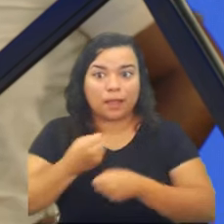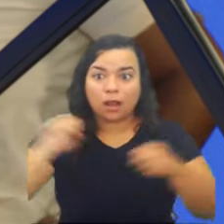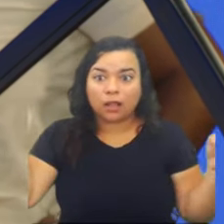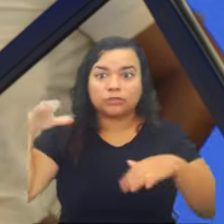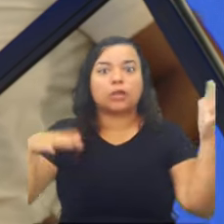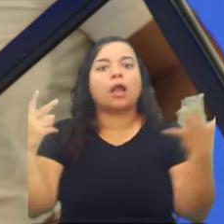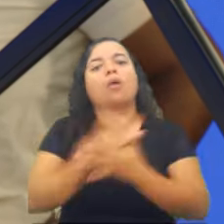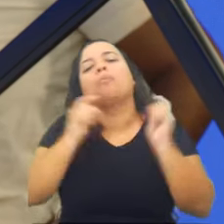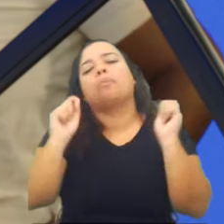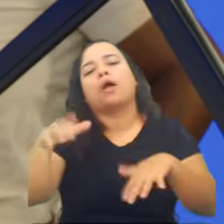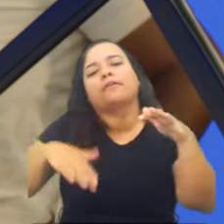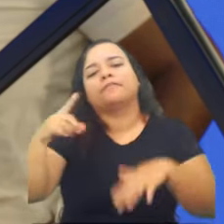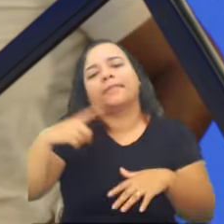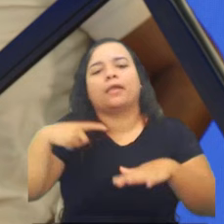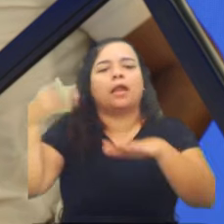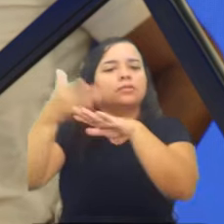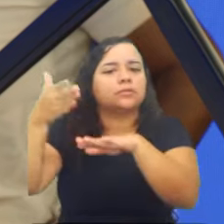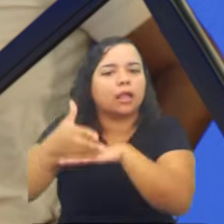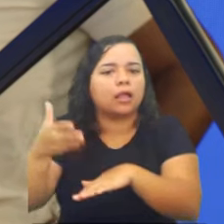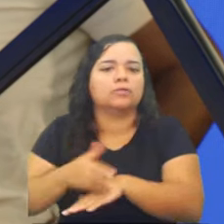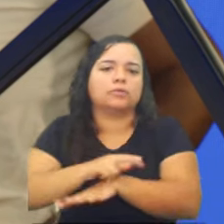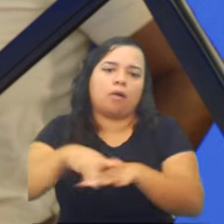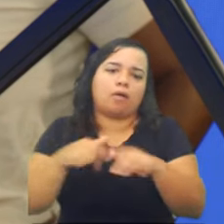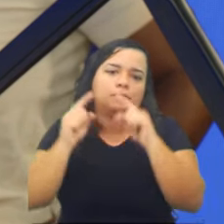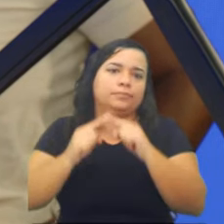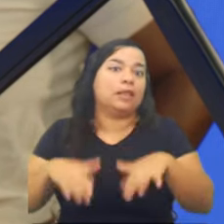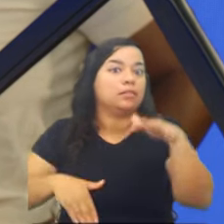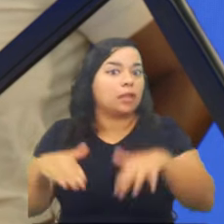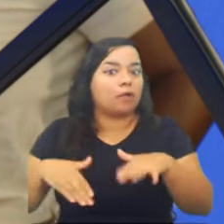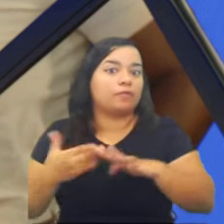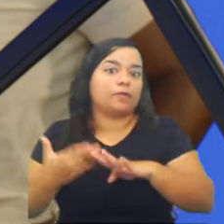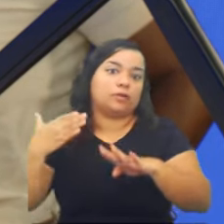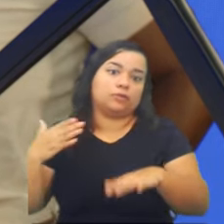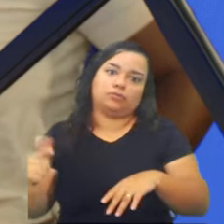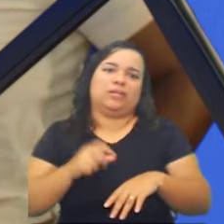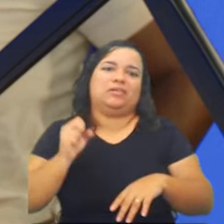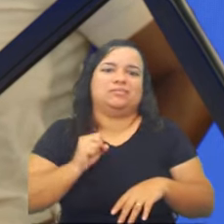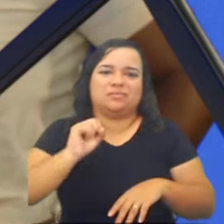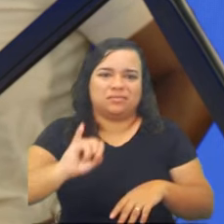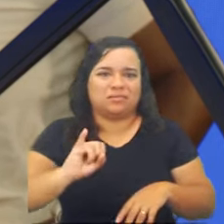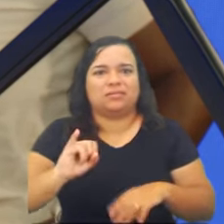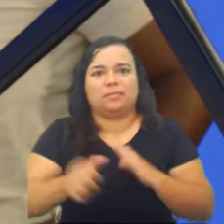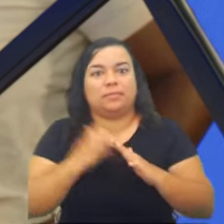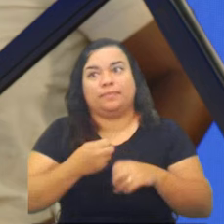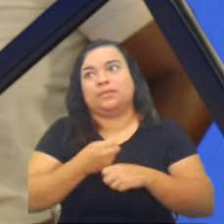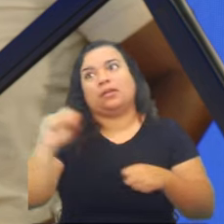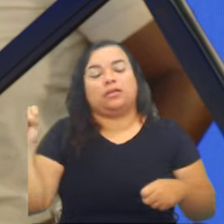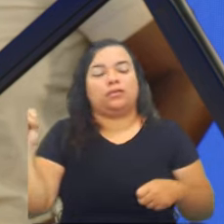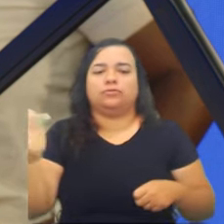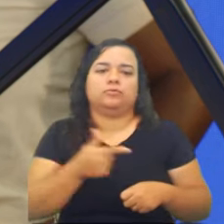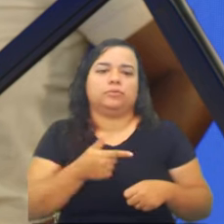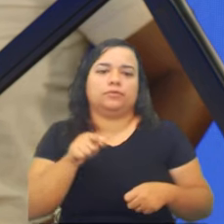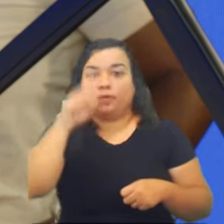empresa Às vezes você tem e eh acesso a determinadas coisas que talvez você não tivesse você não trabalhasse numa grande